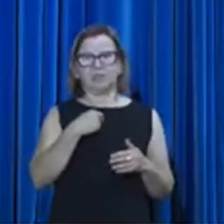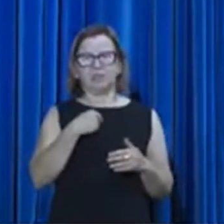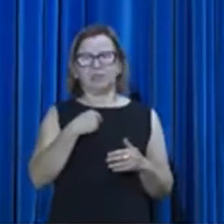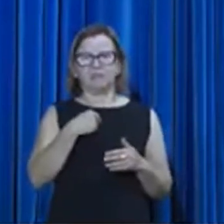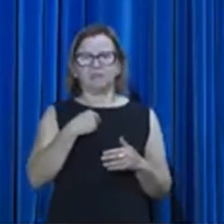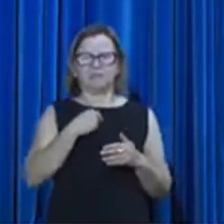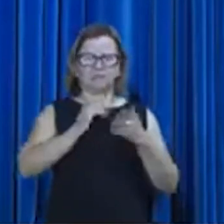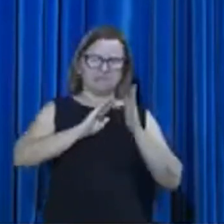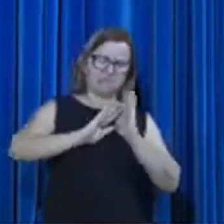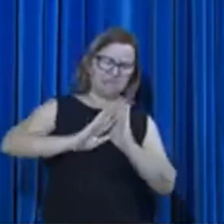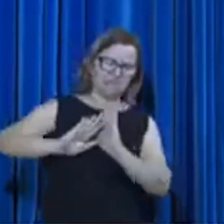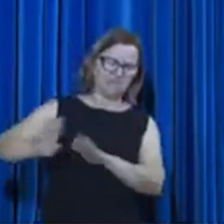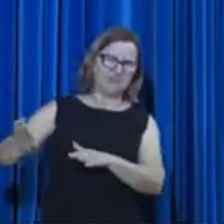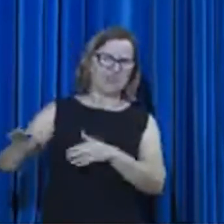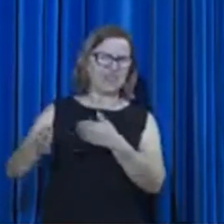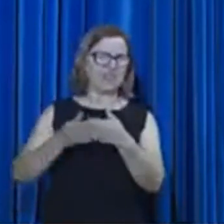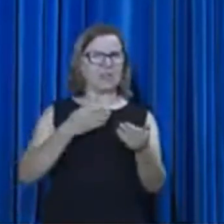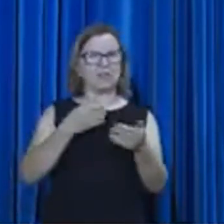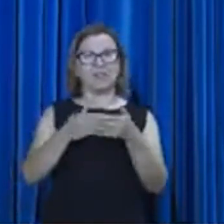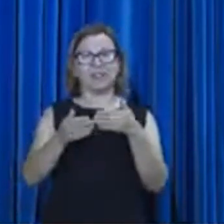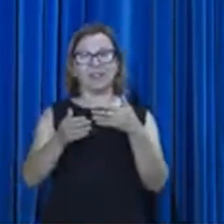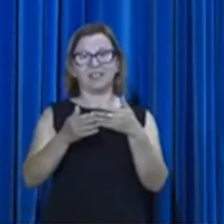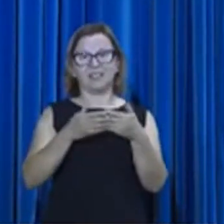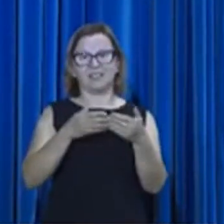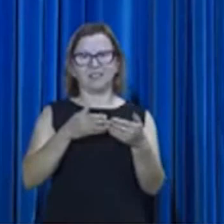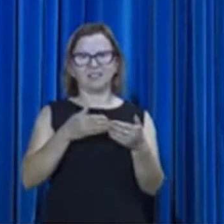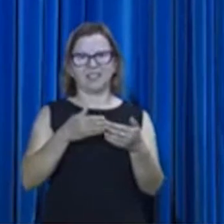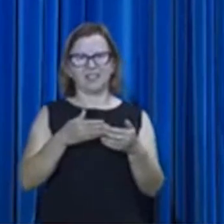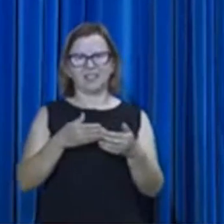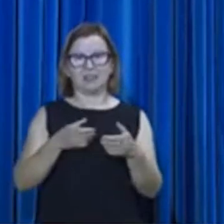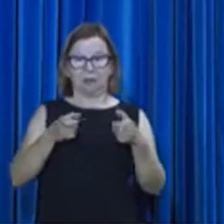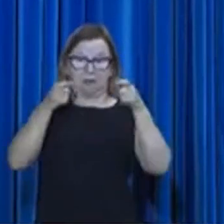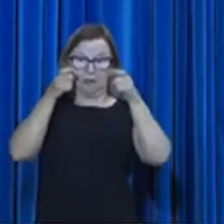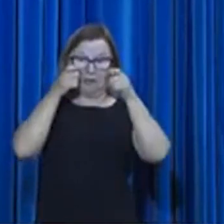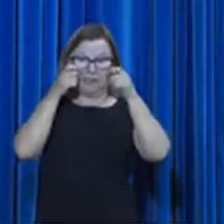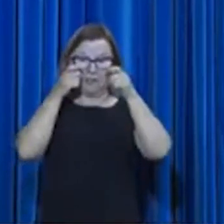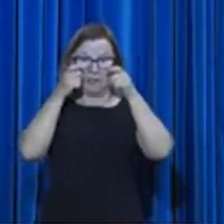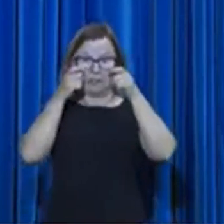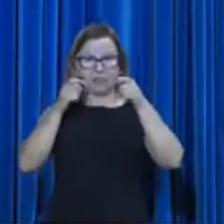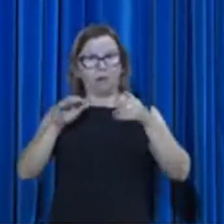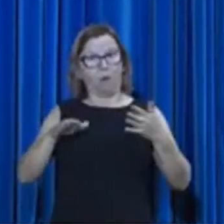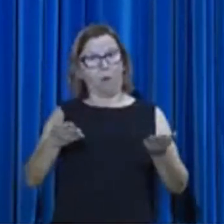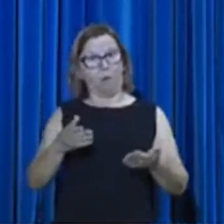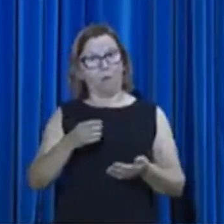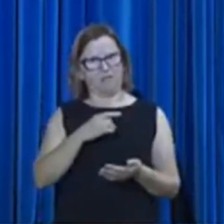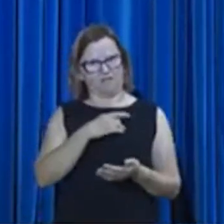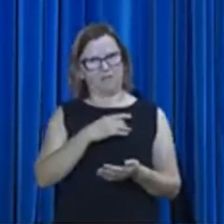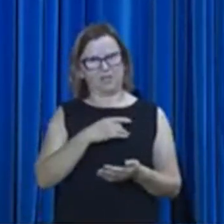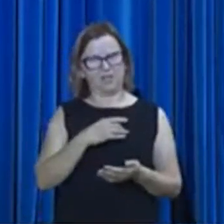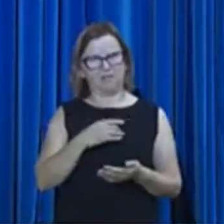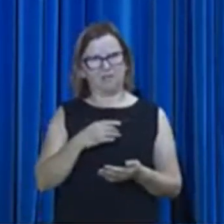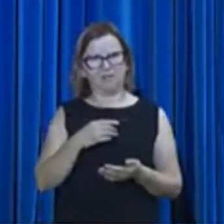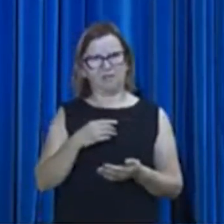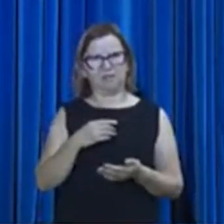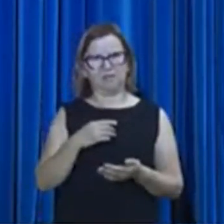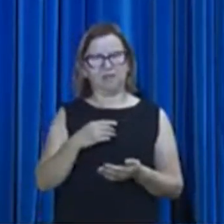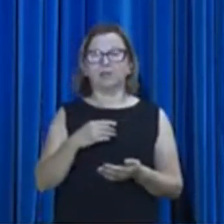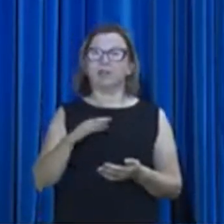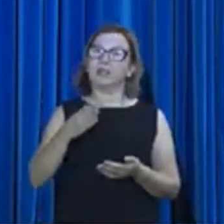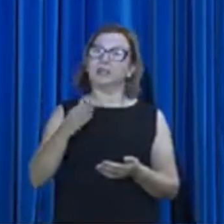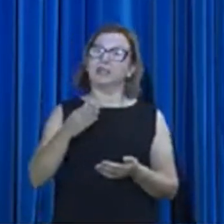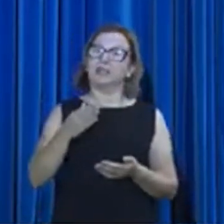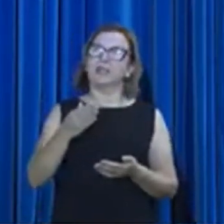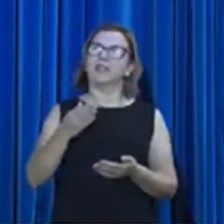toda qualquer interesse, qualquer medo, e diga: Senhor, eis-me aqui para te